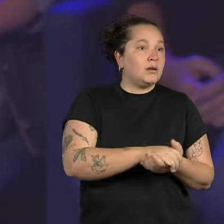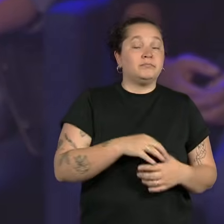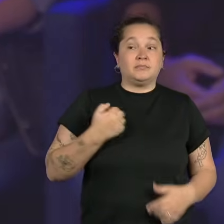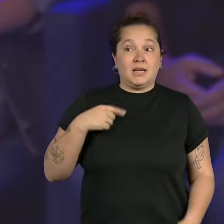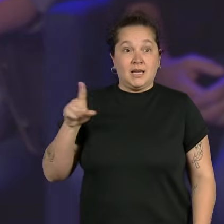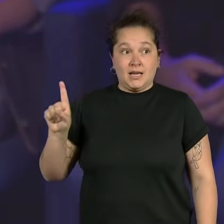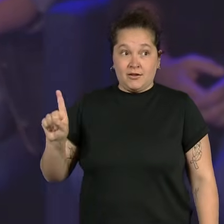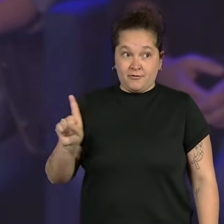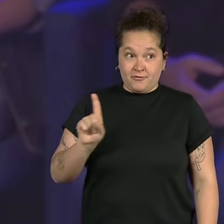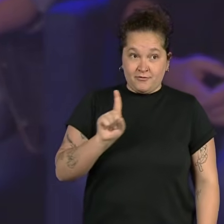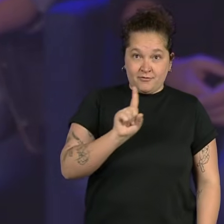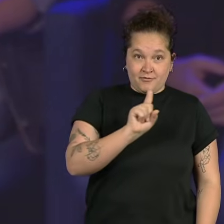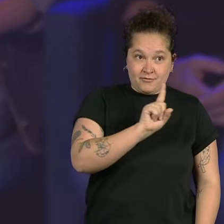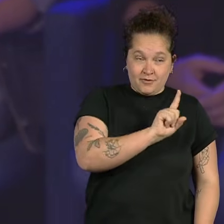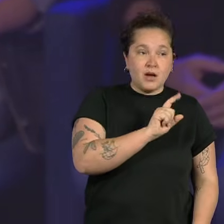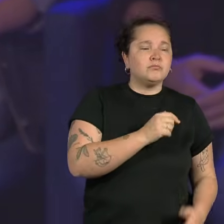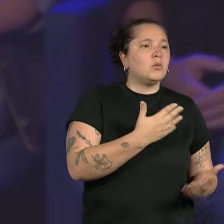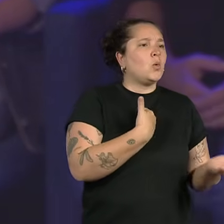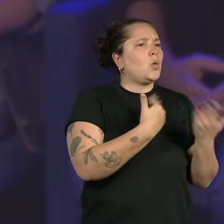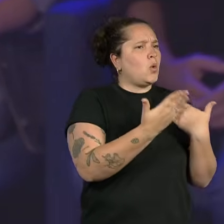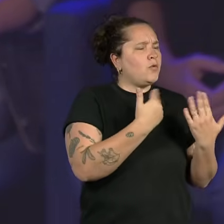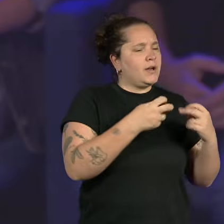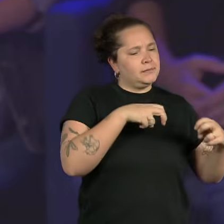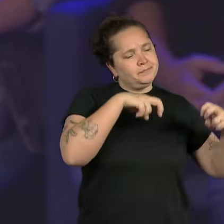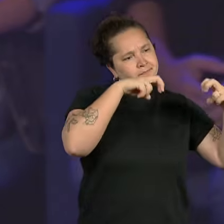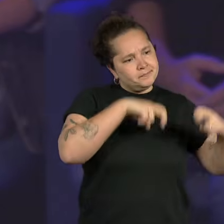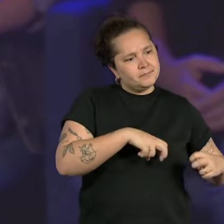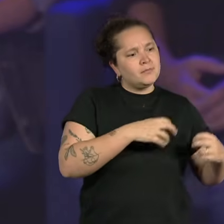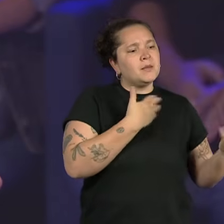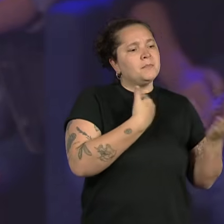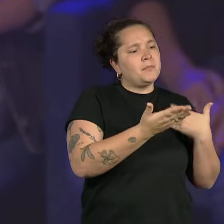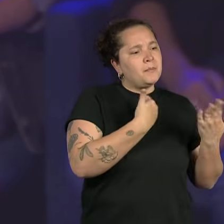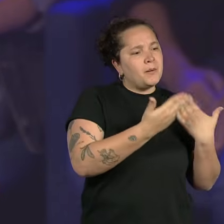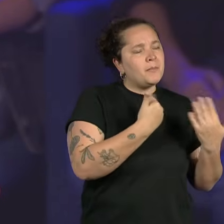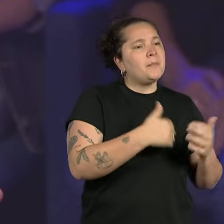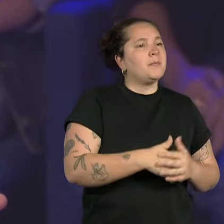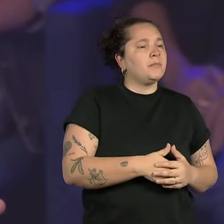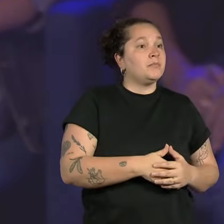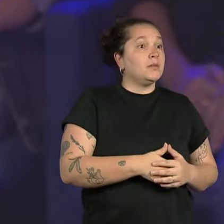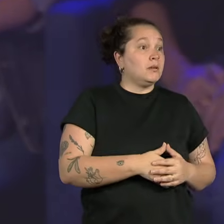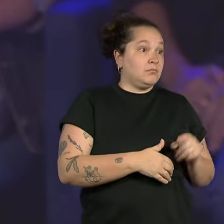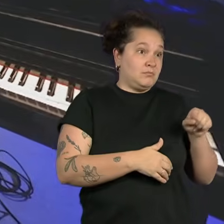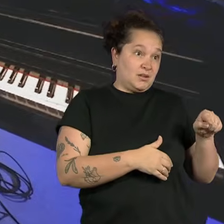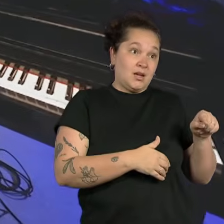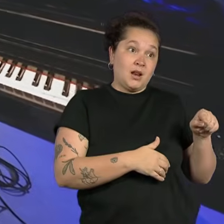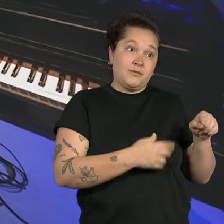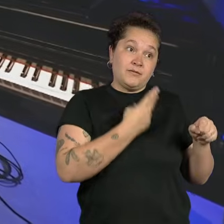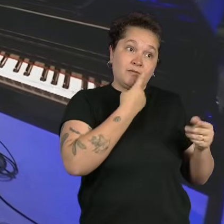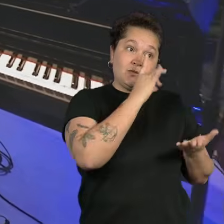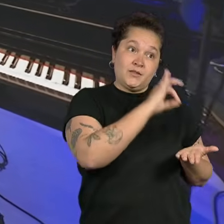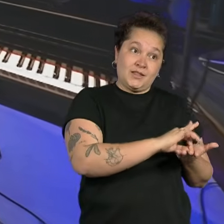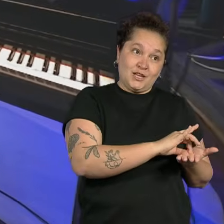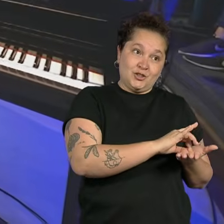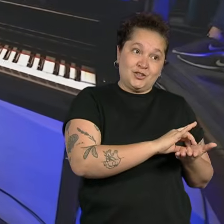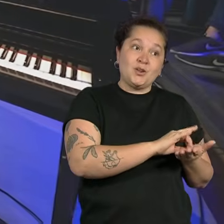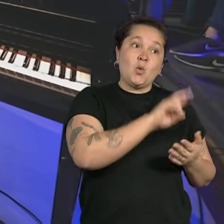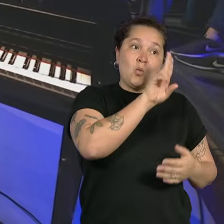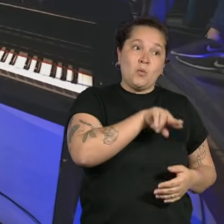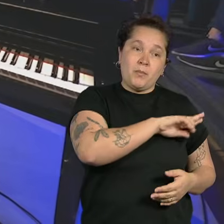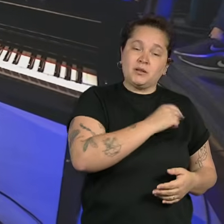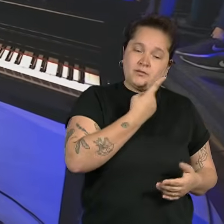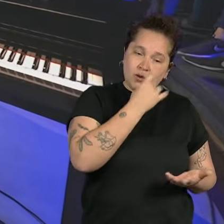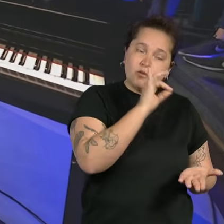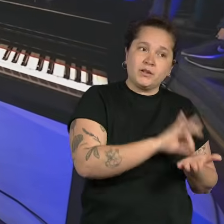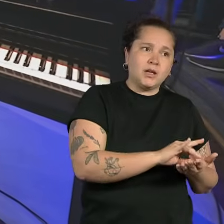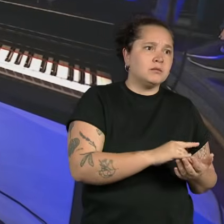vai, como bispo, conversar com ele, e o padre é sincero, né? O cardeal achou que o padre fosse mentir, falar que é filho de outro,